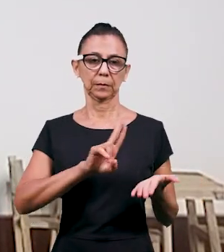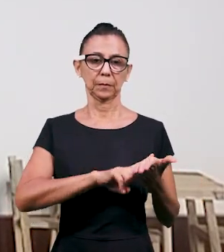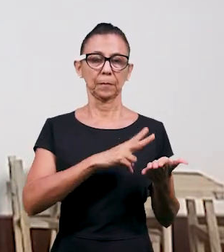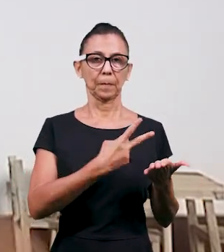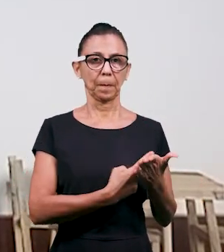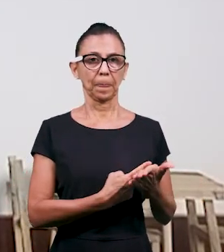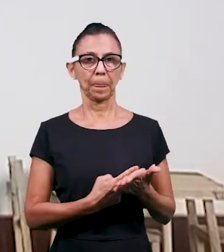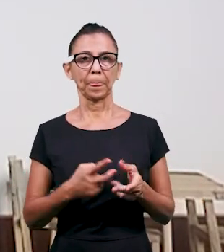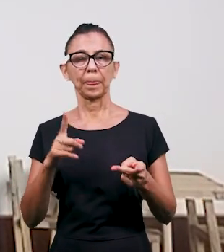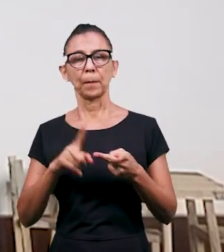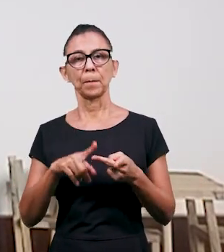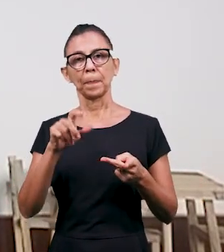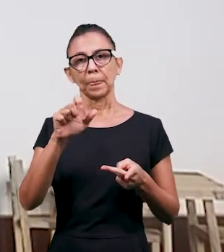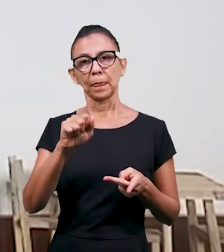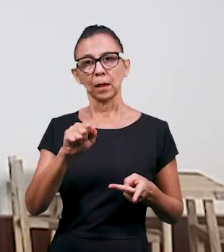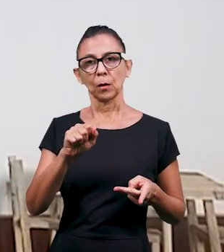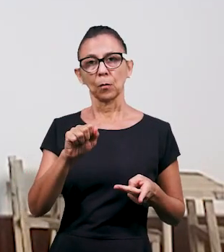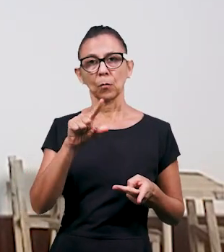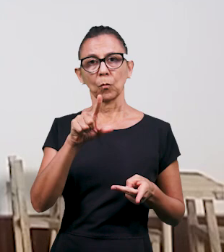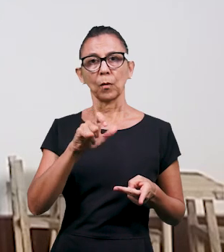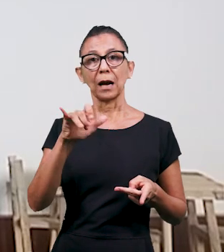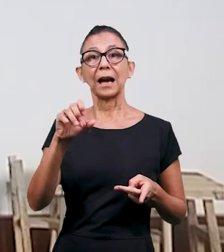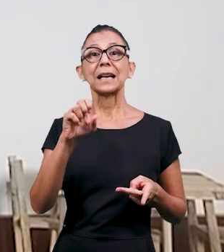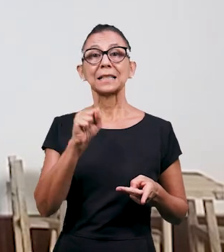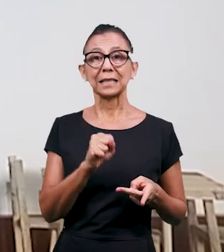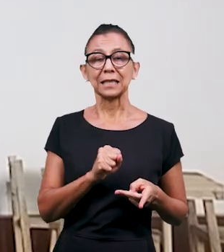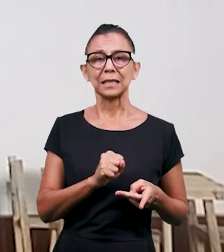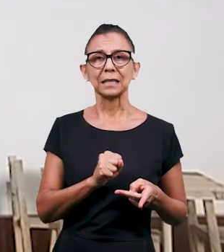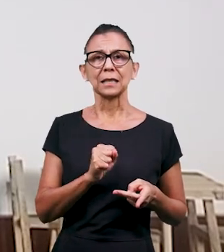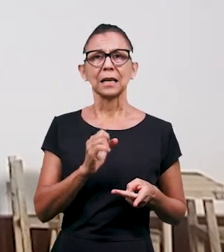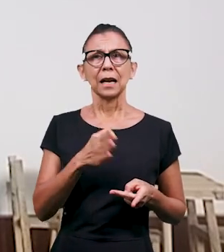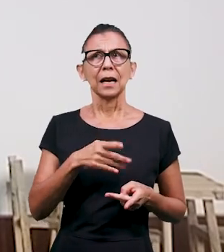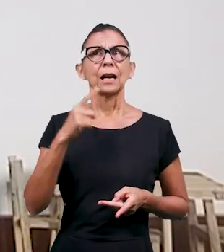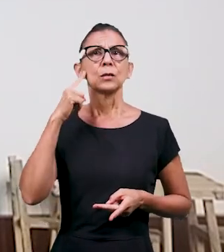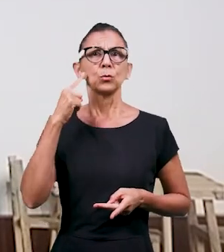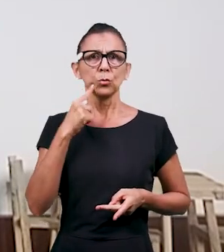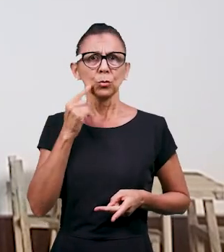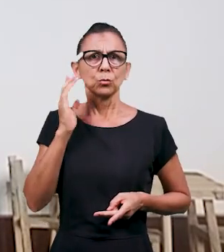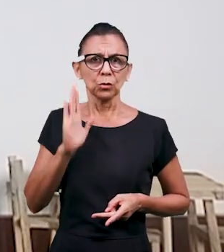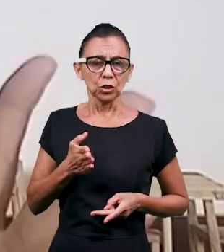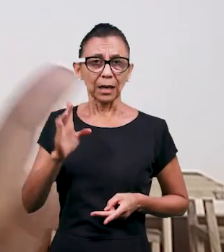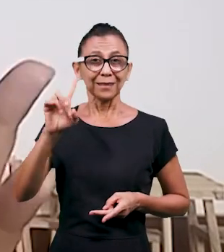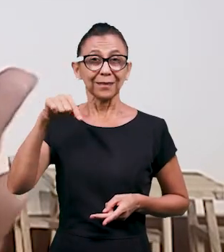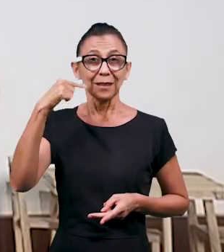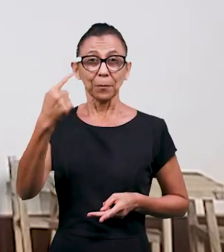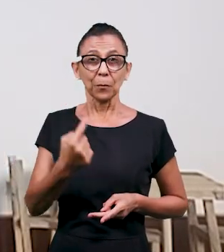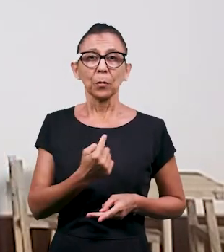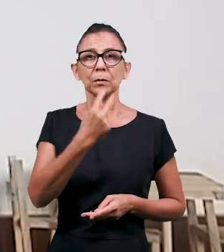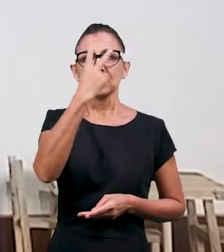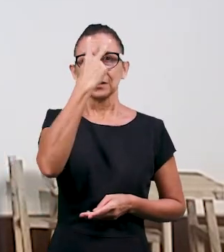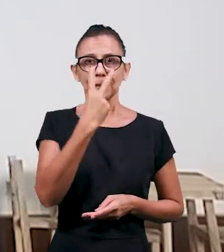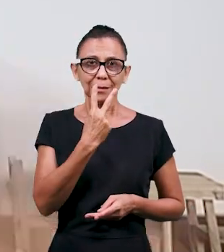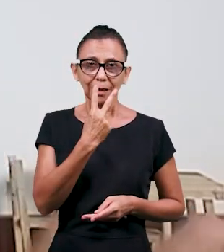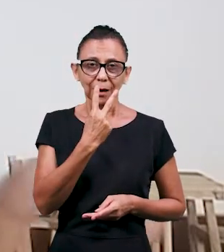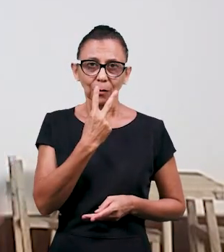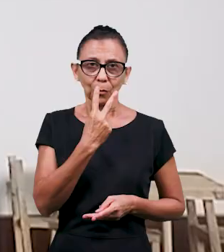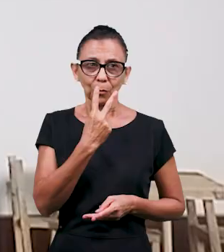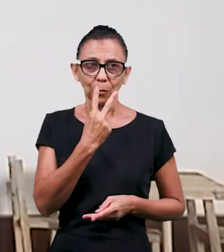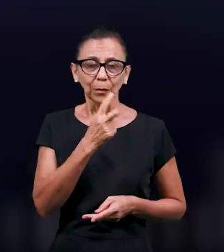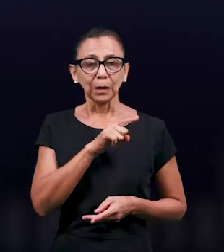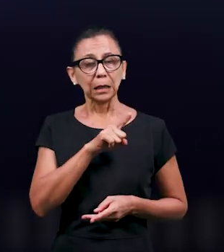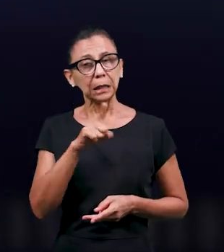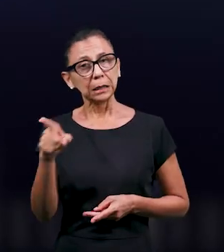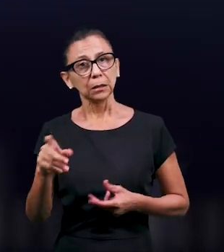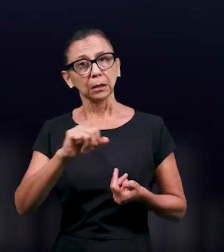entenda. O Aziz, ele era surdo e depois ele ficou surdo cego. Então, a Libras tátil para ele